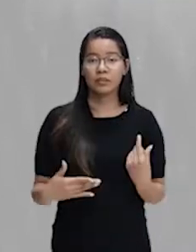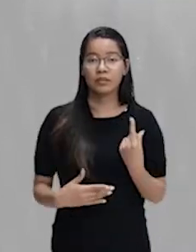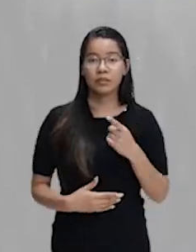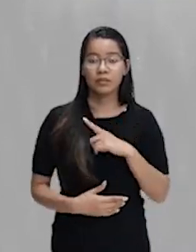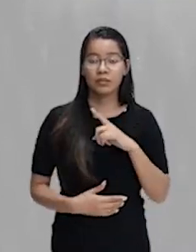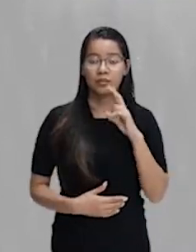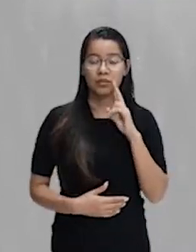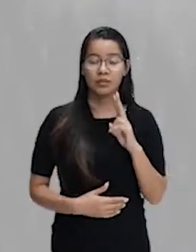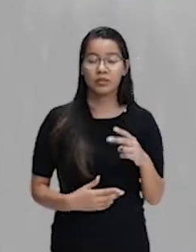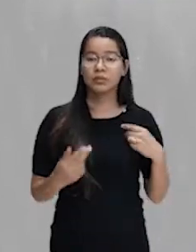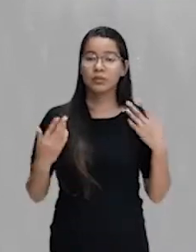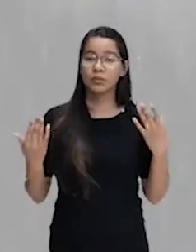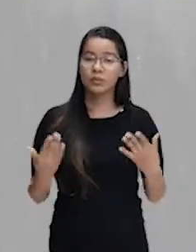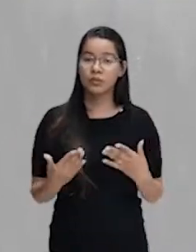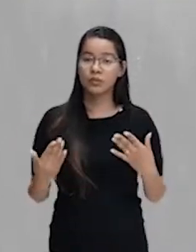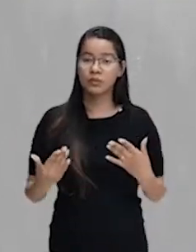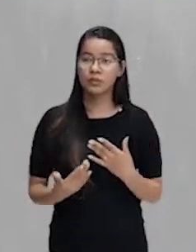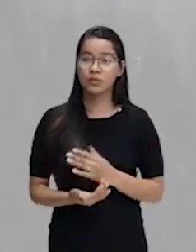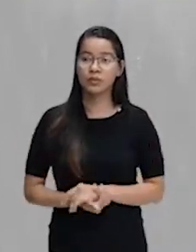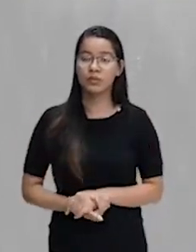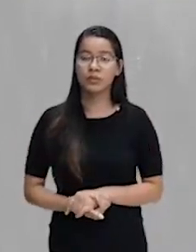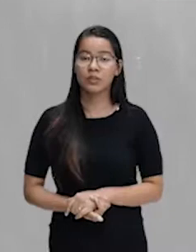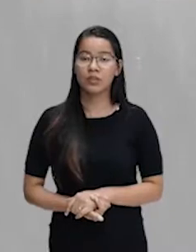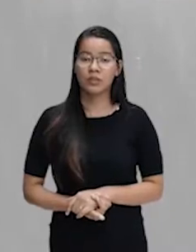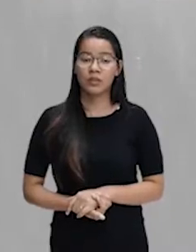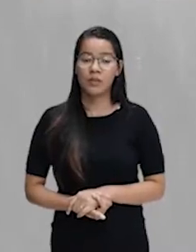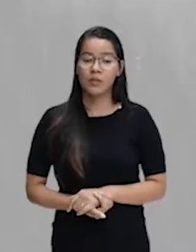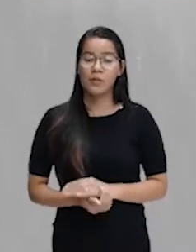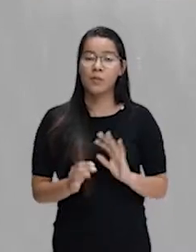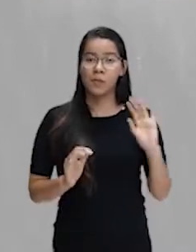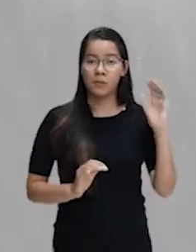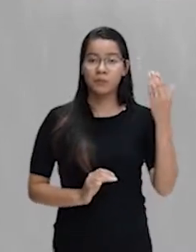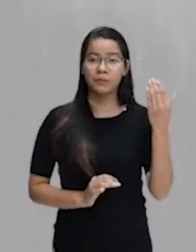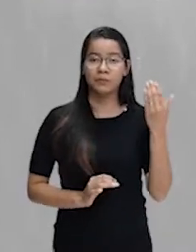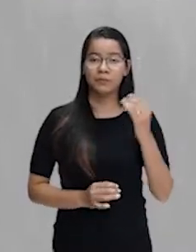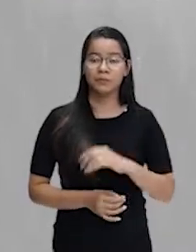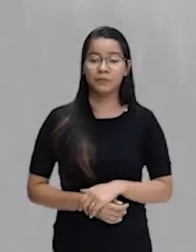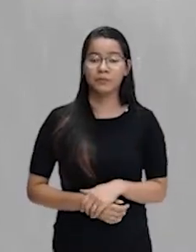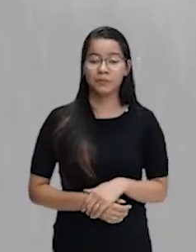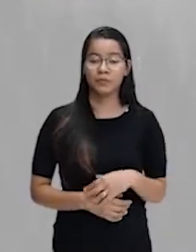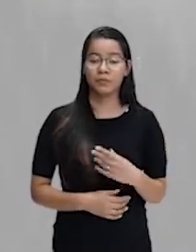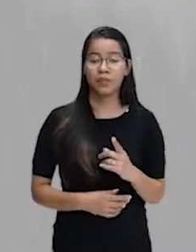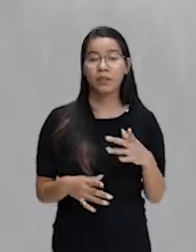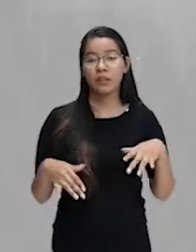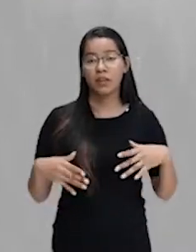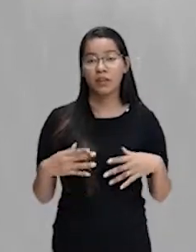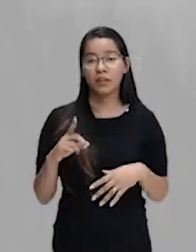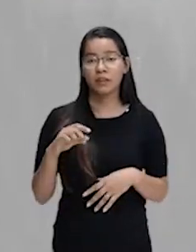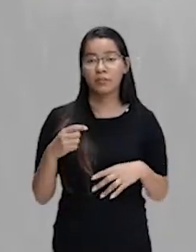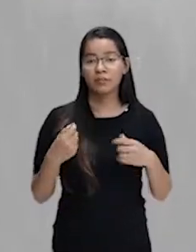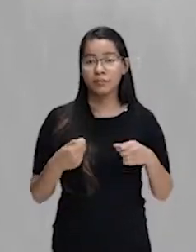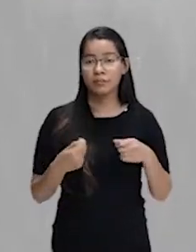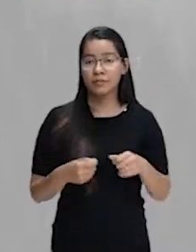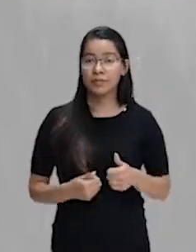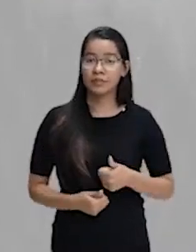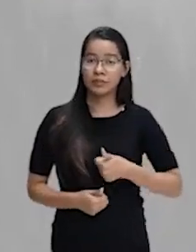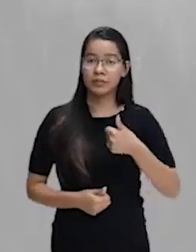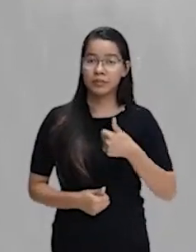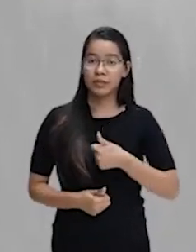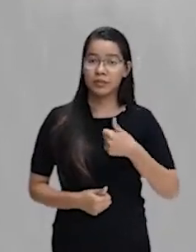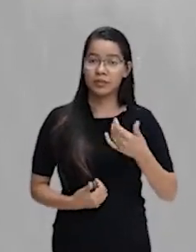em nossa aula de hoje as faces desse renascimento urbano. Daí a necessidade, no primeiro momento, de